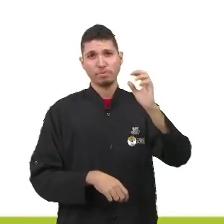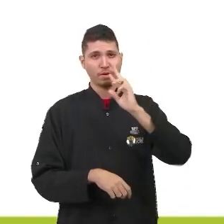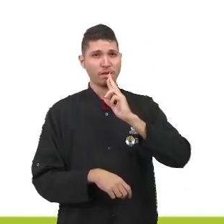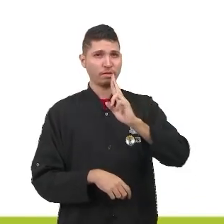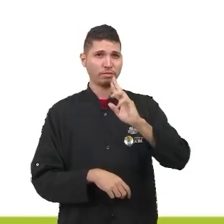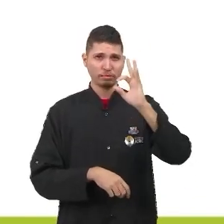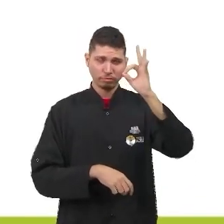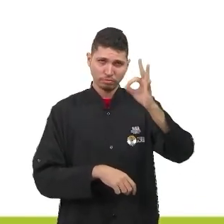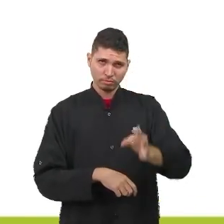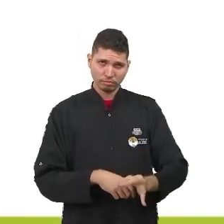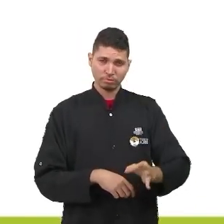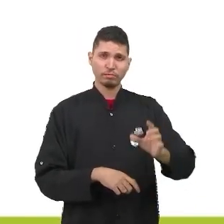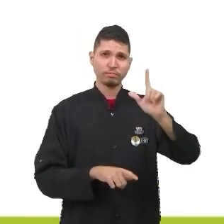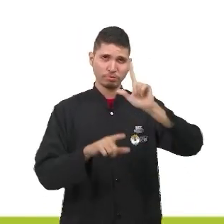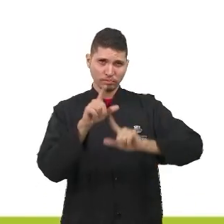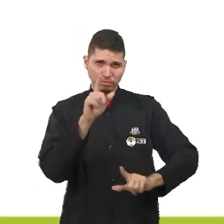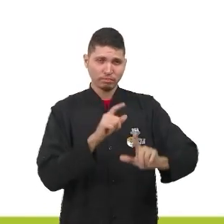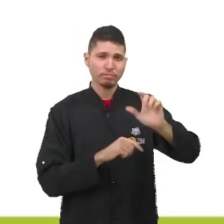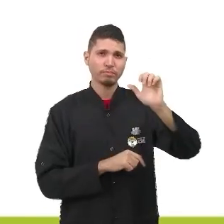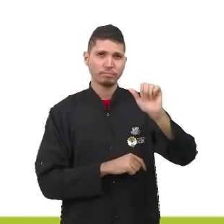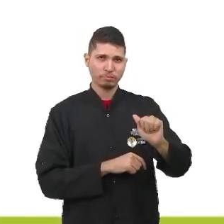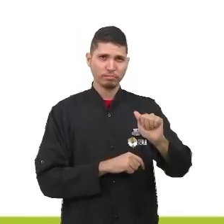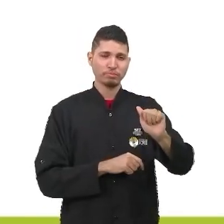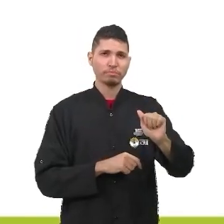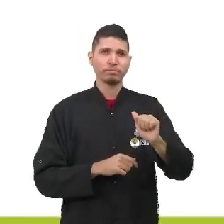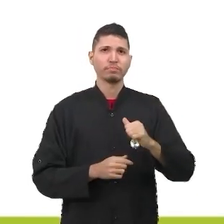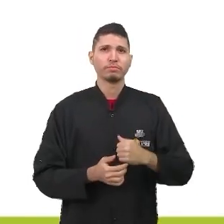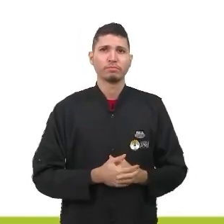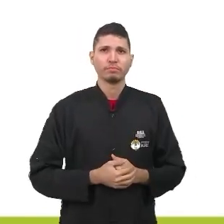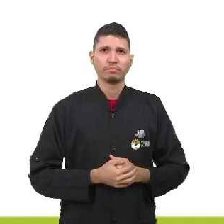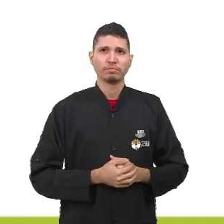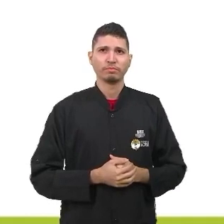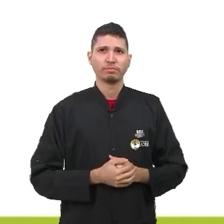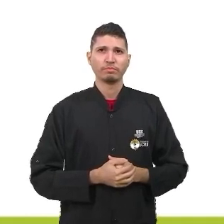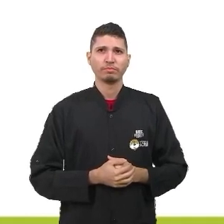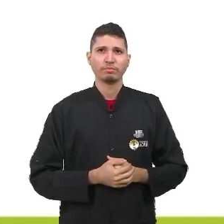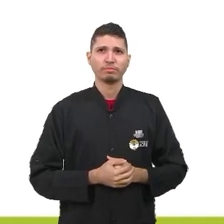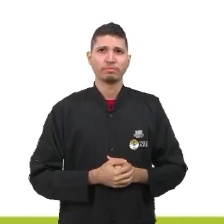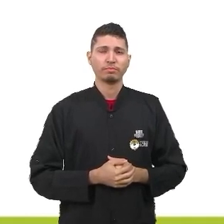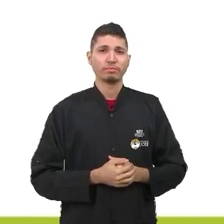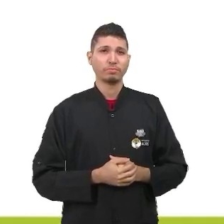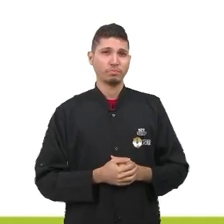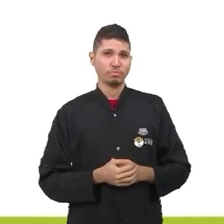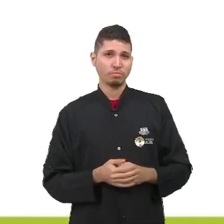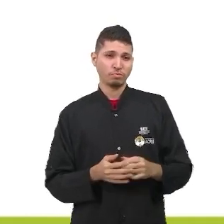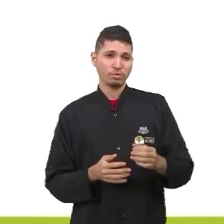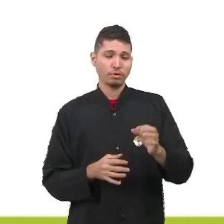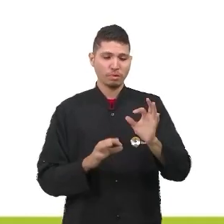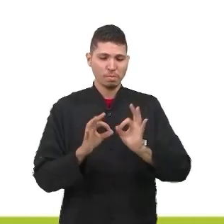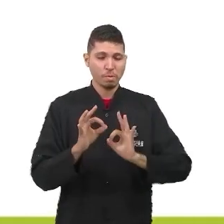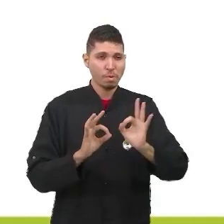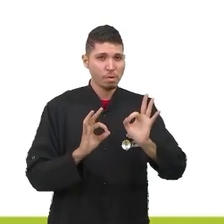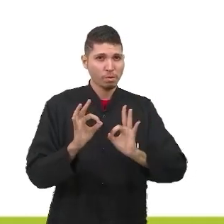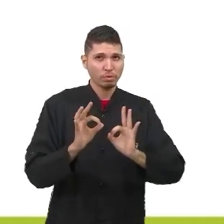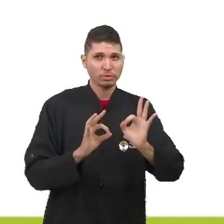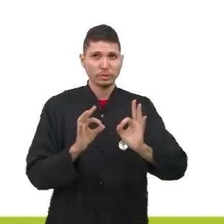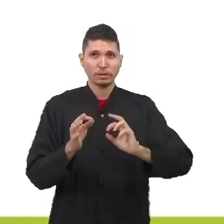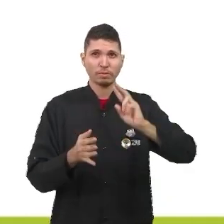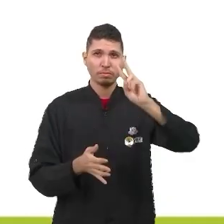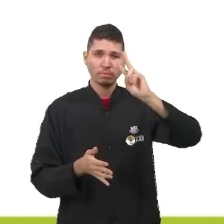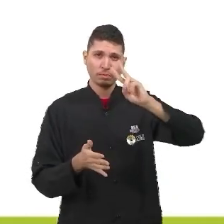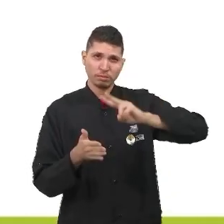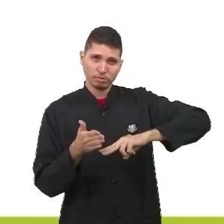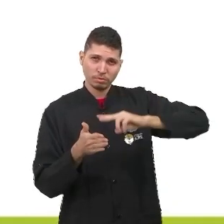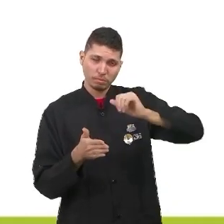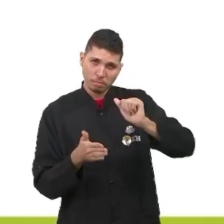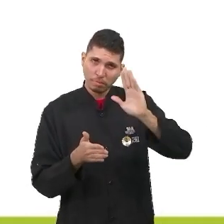alternativa correta, letra A. Essas anotações servem justamente para quê? Para direcionar para essa leitura mais